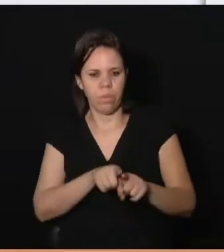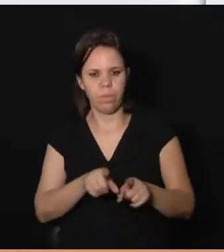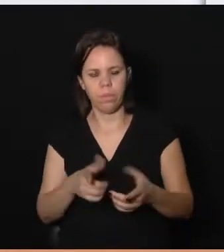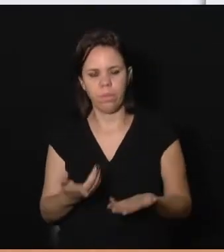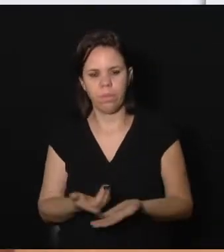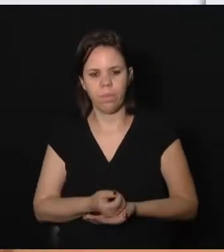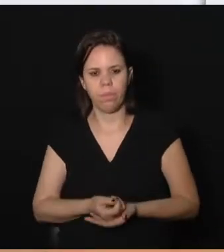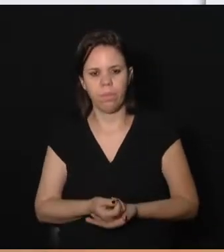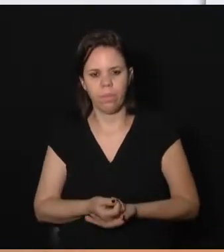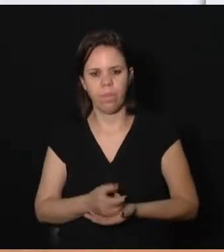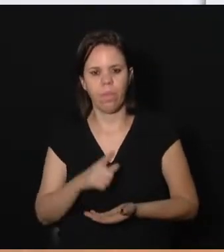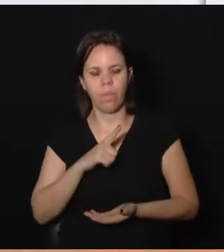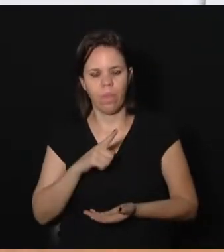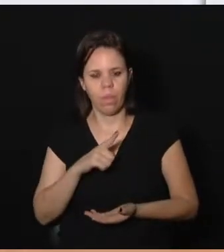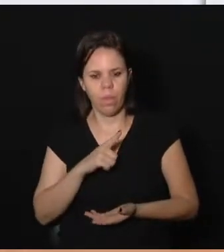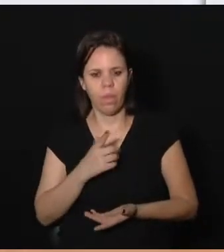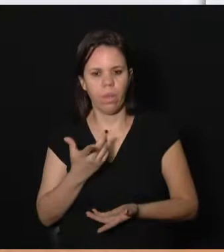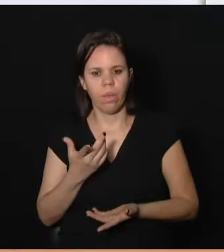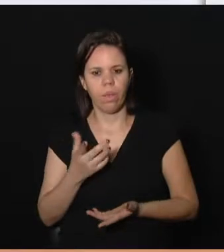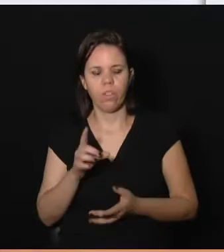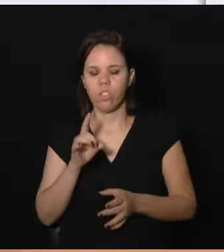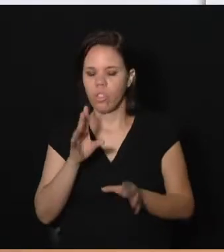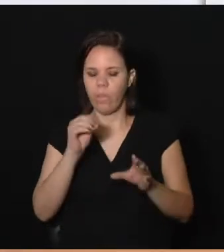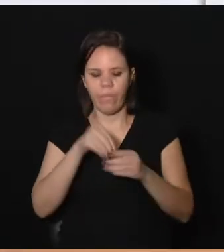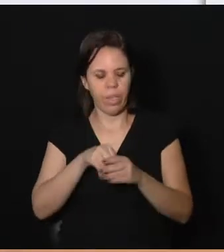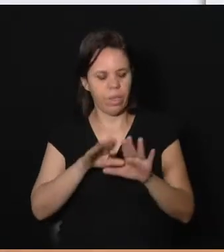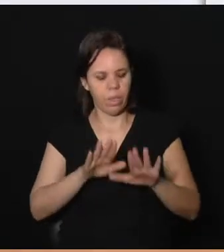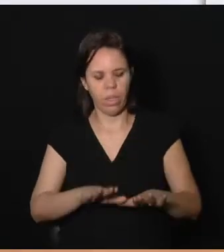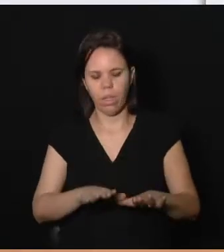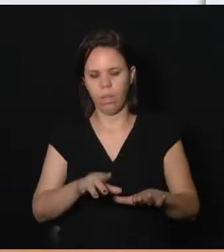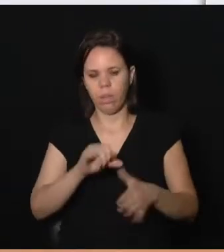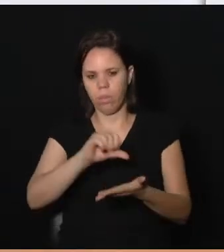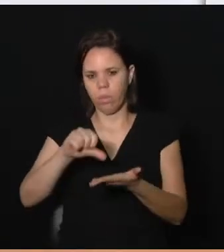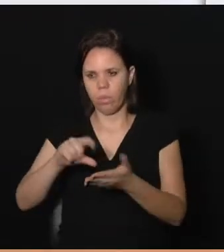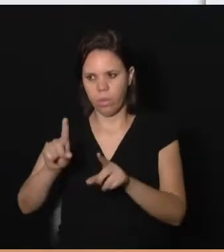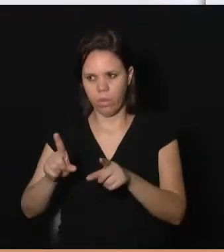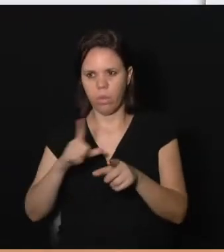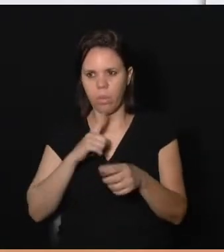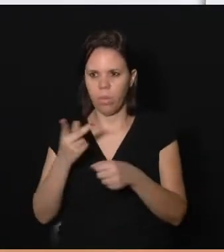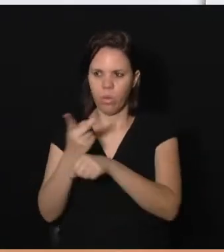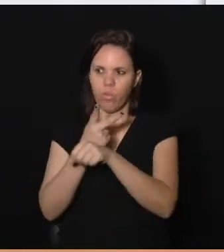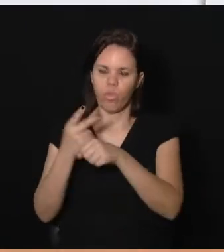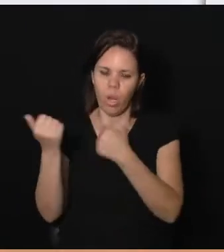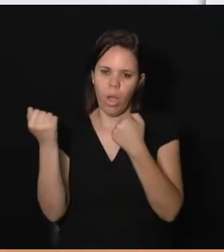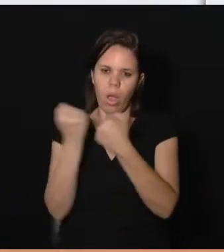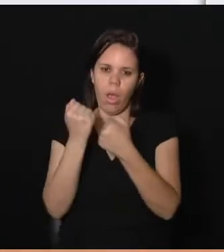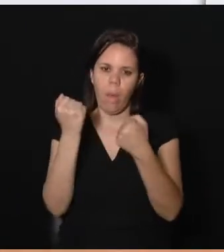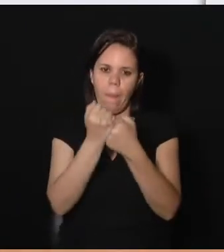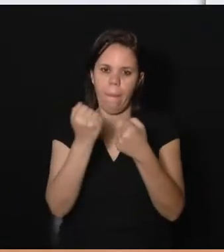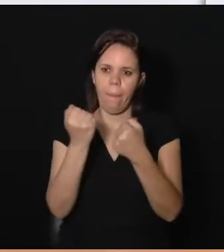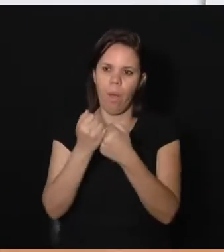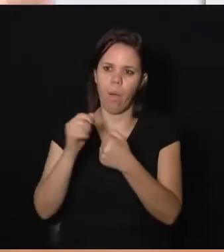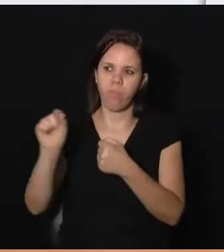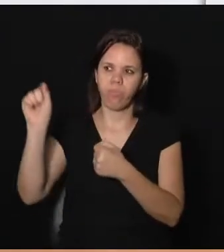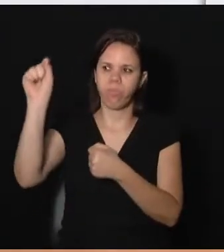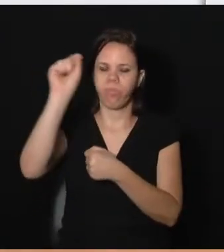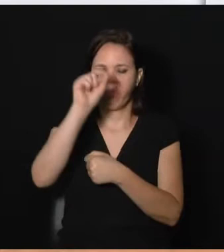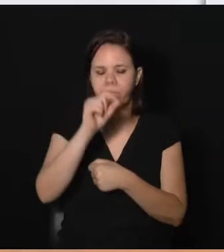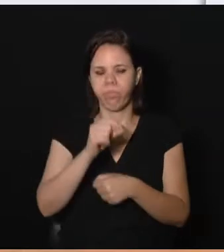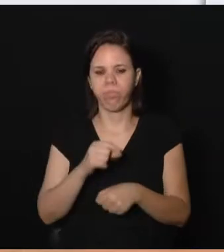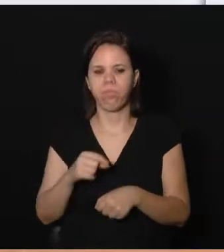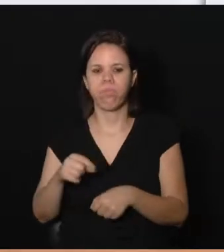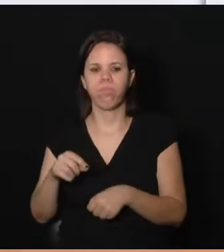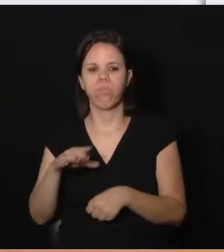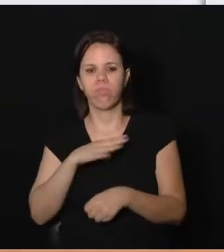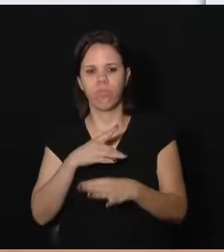esse mapeamento ele saia da esfera municipal e vá buscar também apoio em outras regionais dentro de cada município, convidando associações.